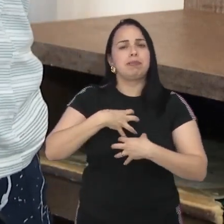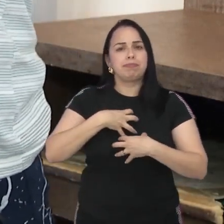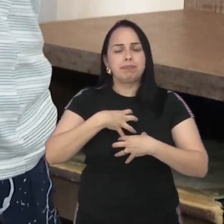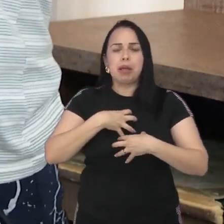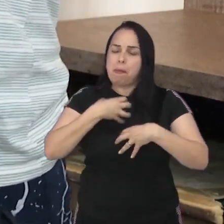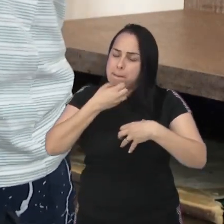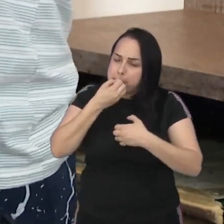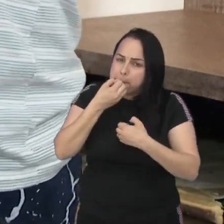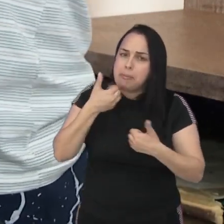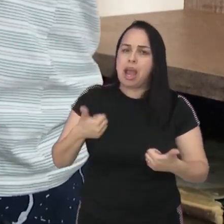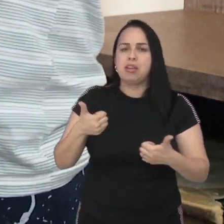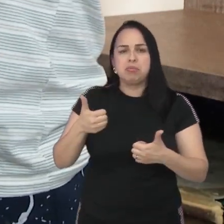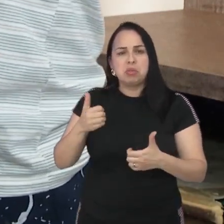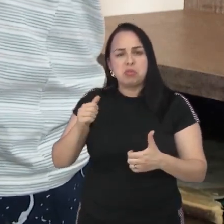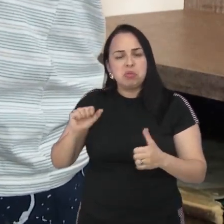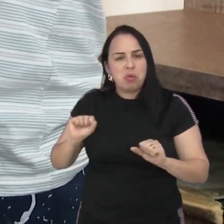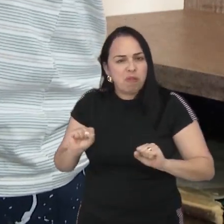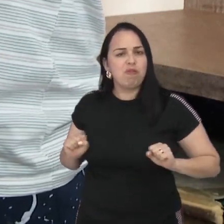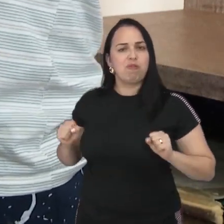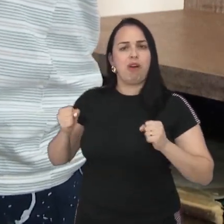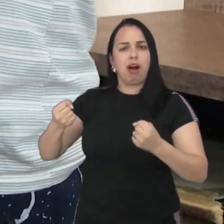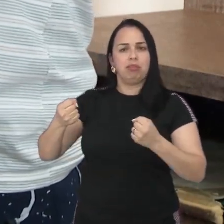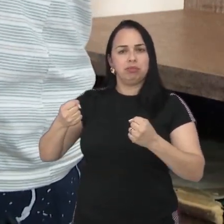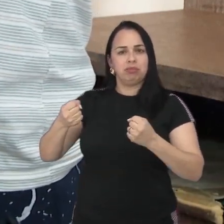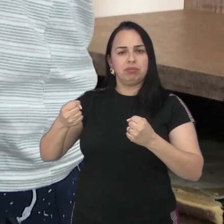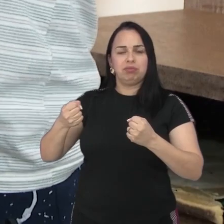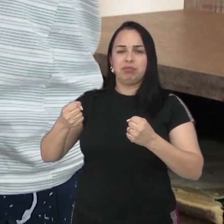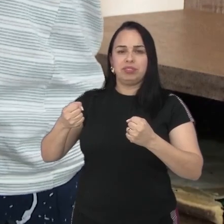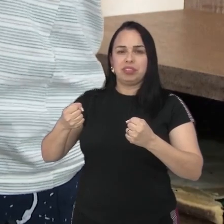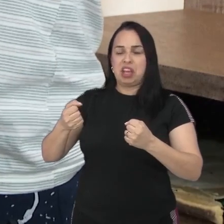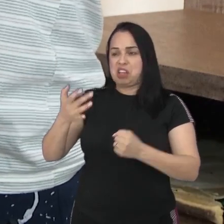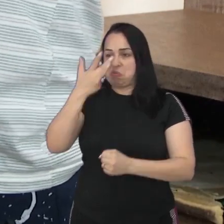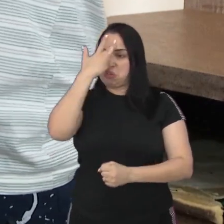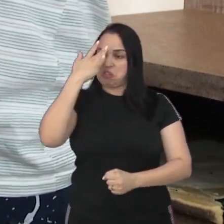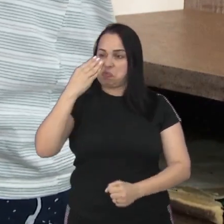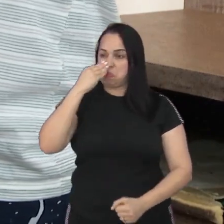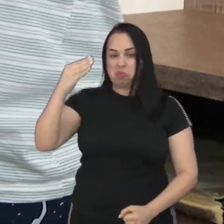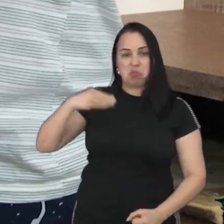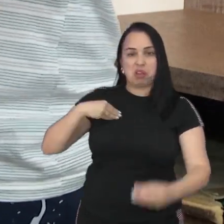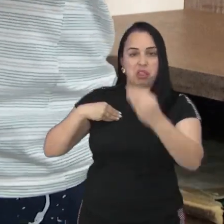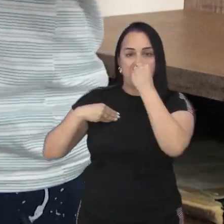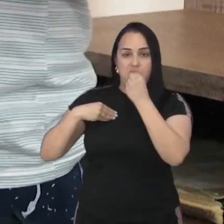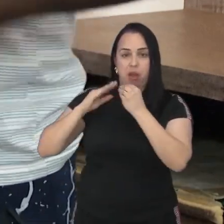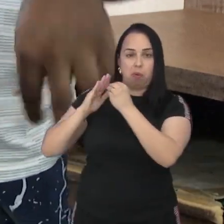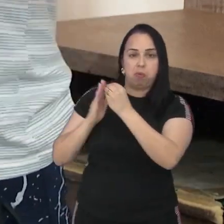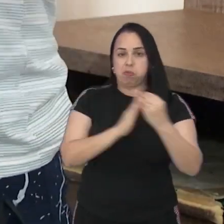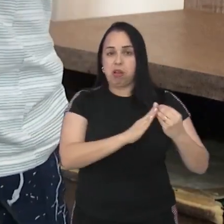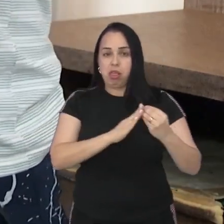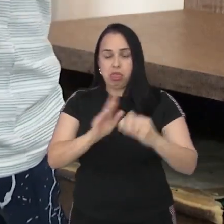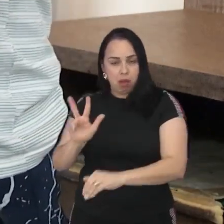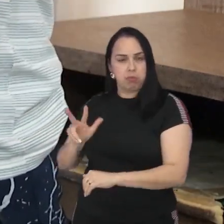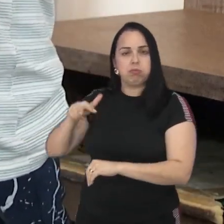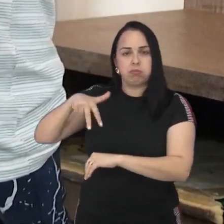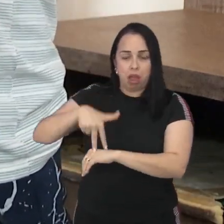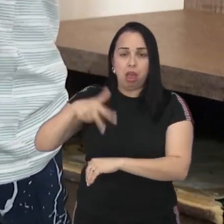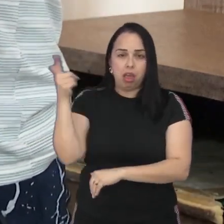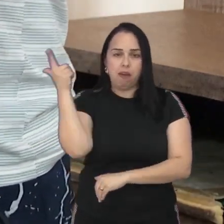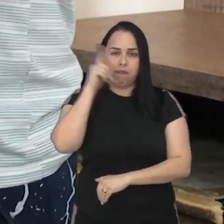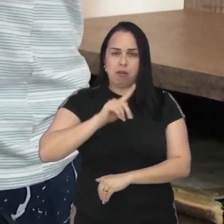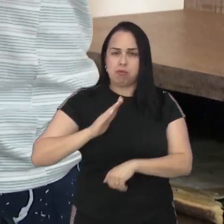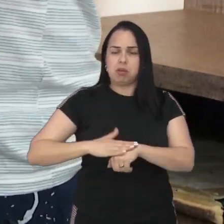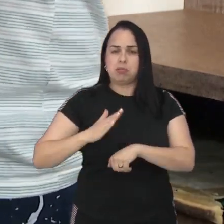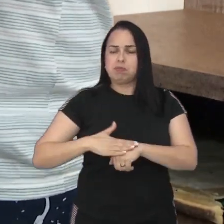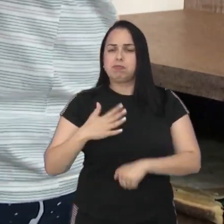sinto bem, me sinto forte assim, não deixo olhares assim me deixar mais reprimida assim, então